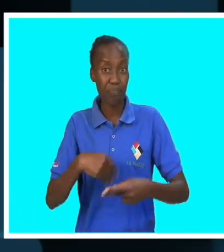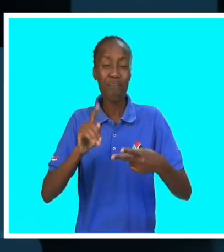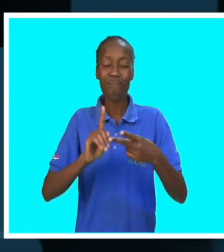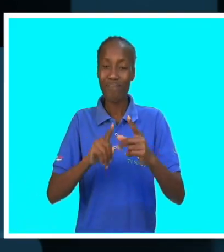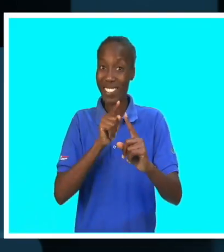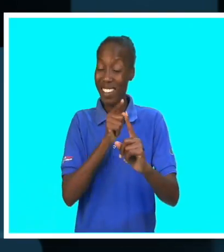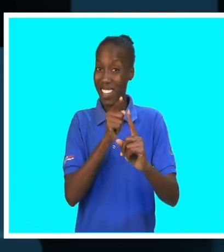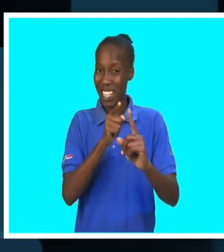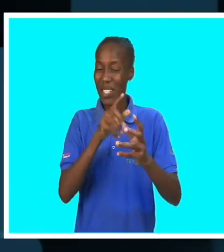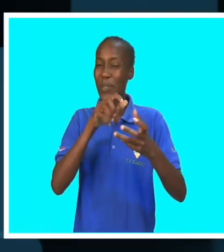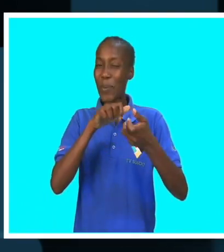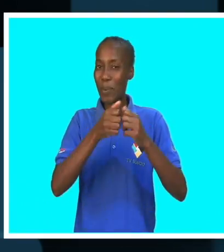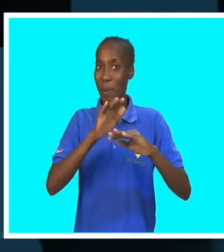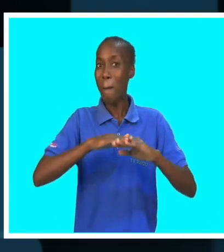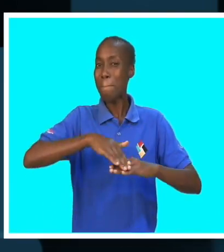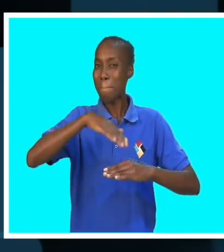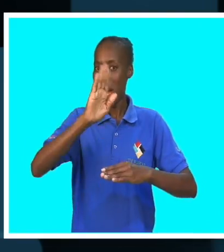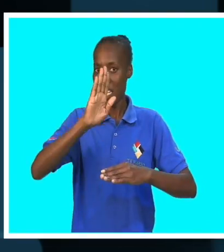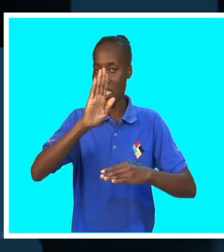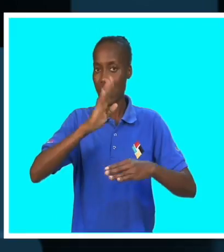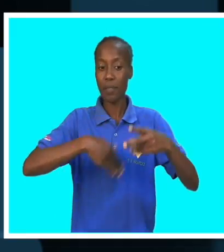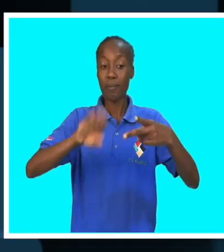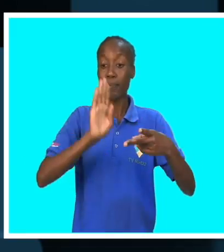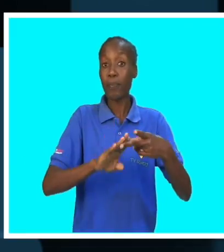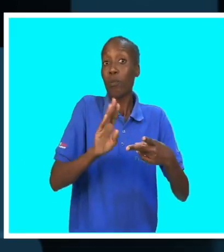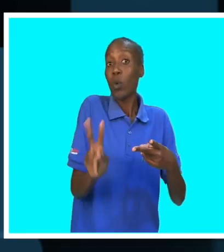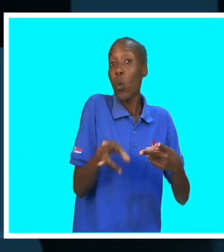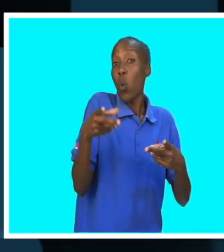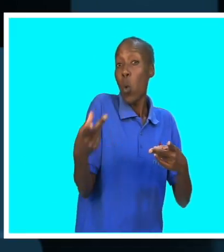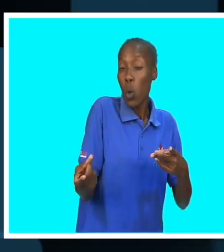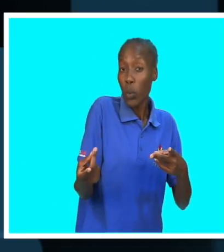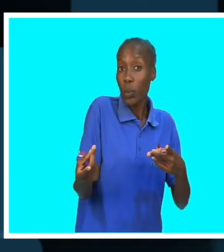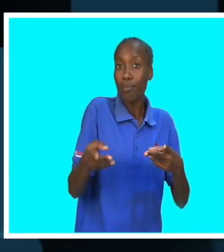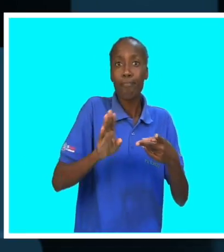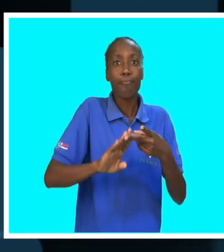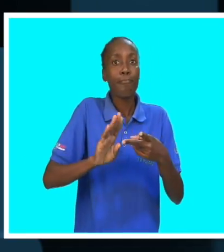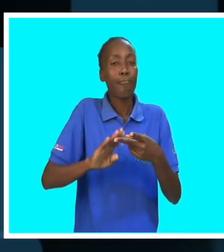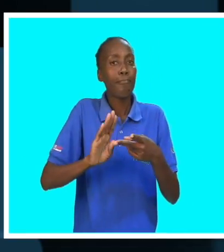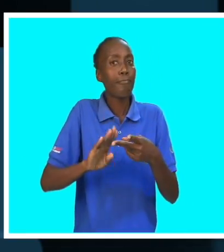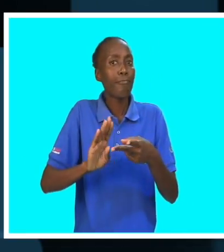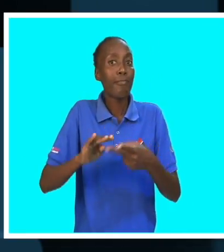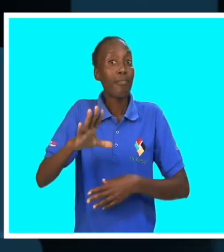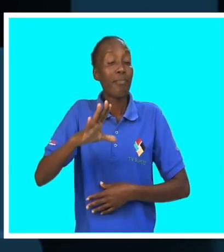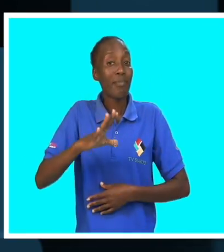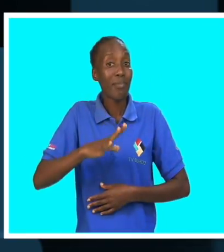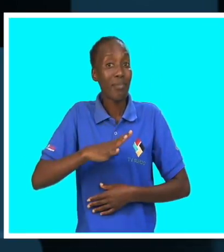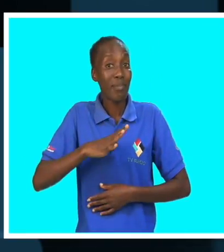Então, este é o principal fator de risco. Outro fator de risco é